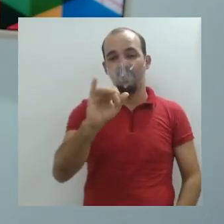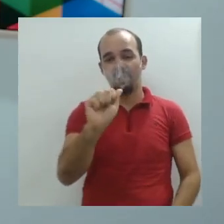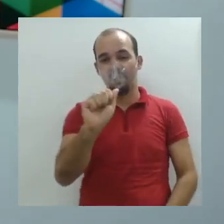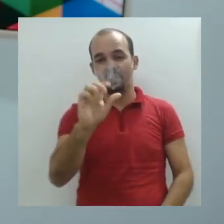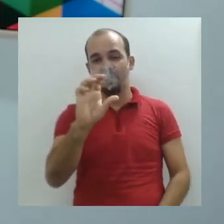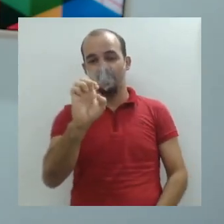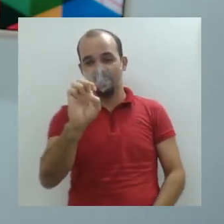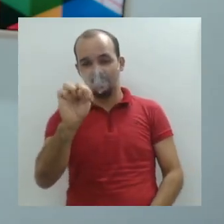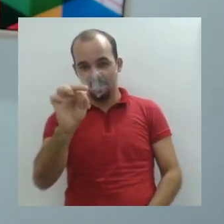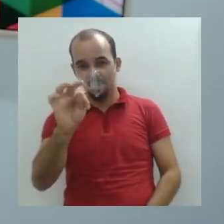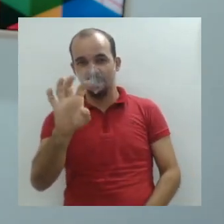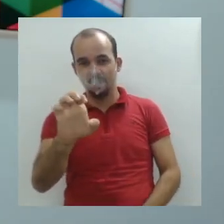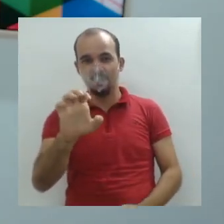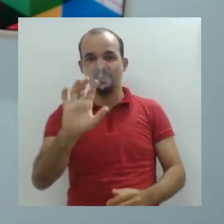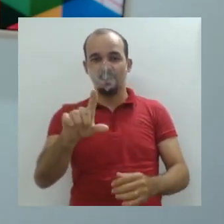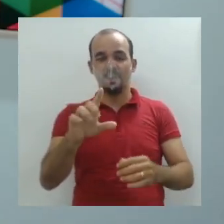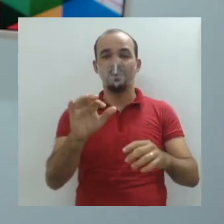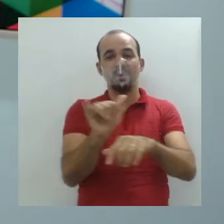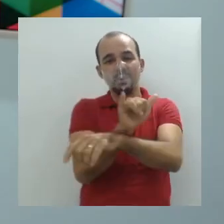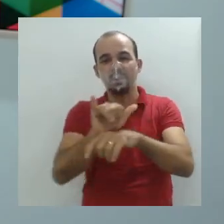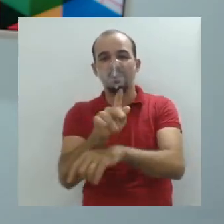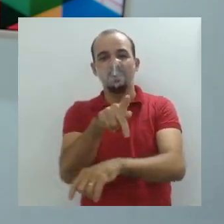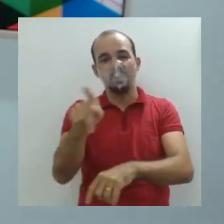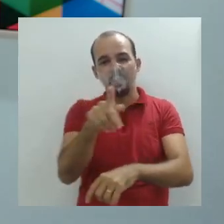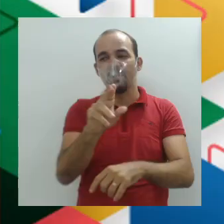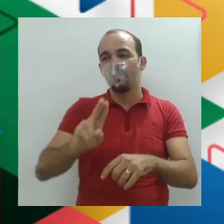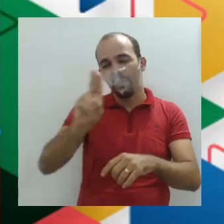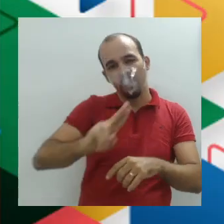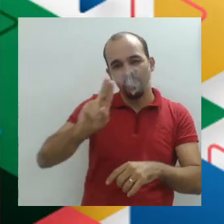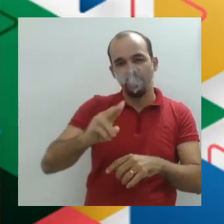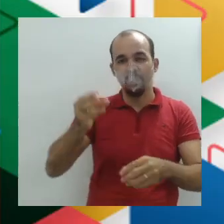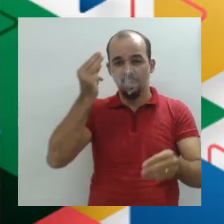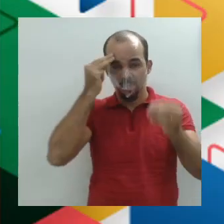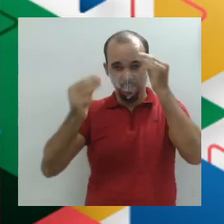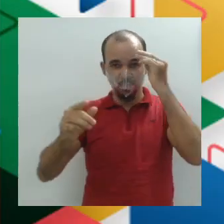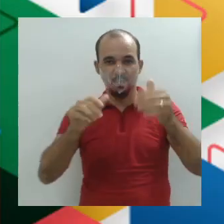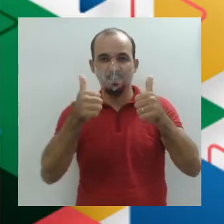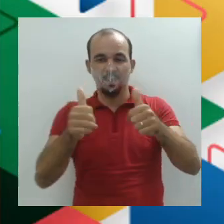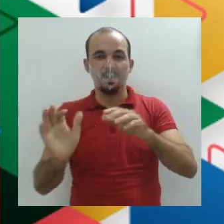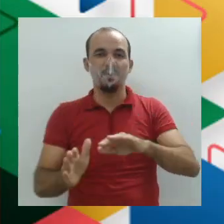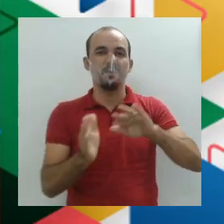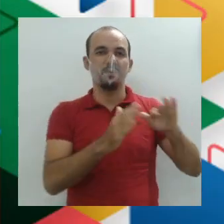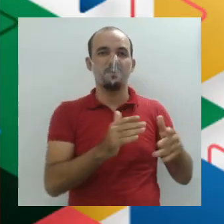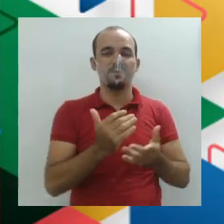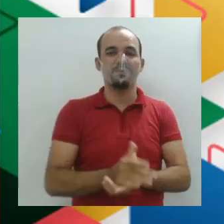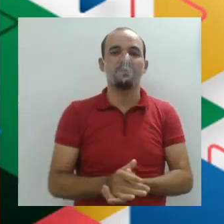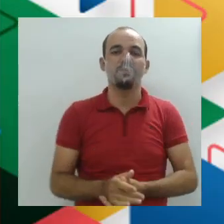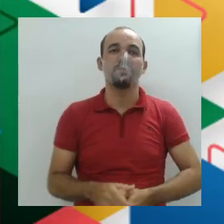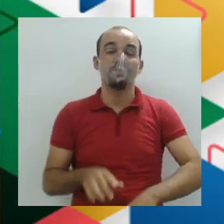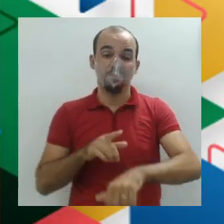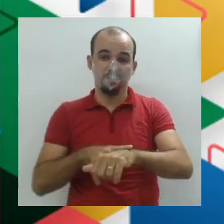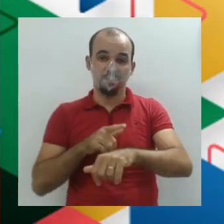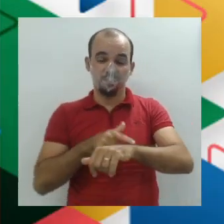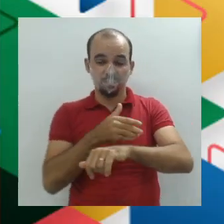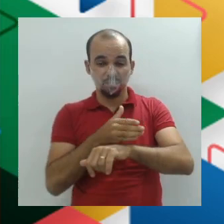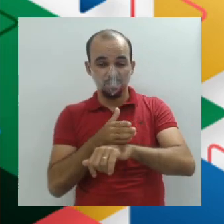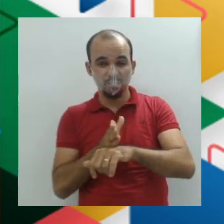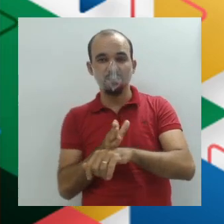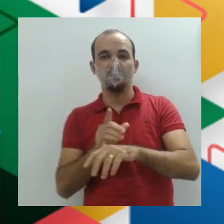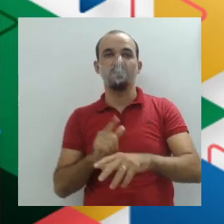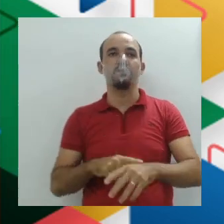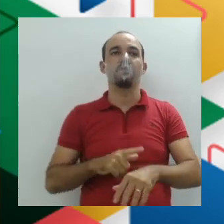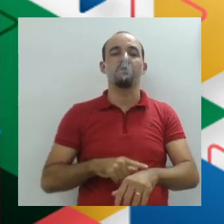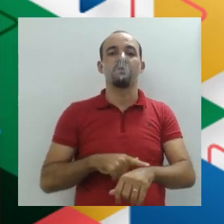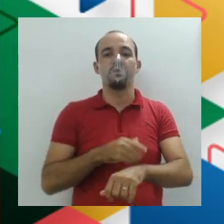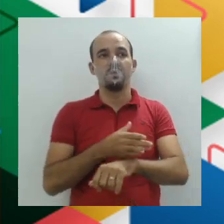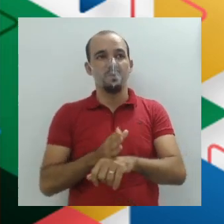carnaval do ano que vem cantando musiquinha de tangente. Então, galera, vem comigo agora que o tempo é ouro. Estamos aí já